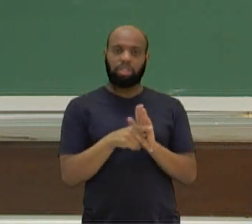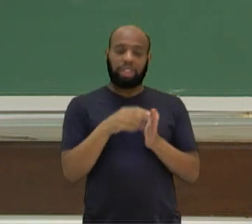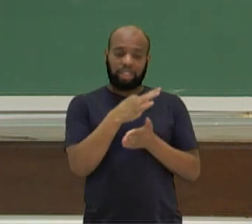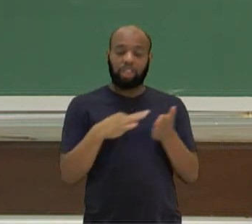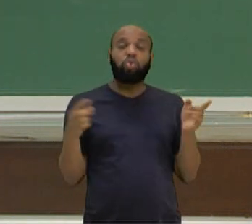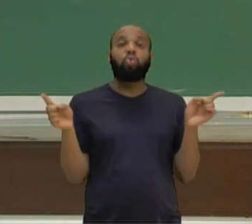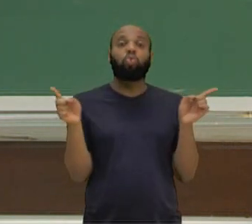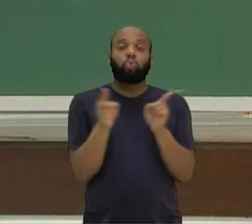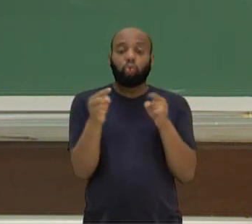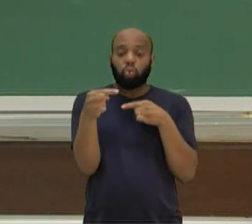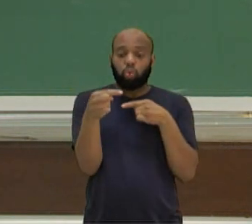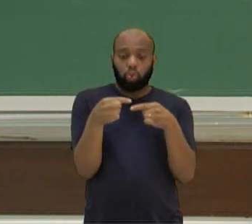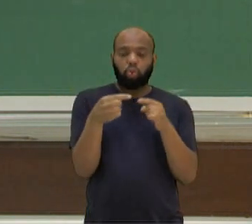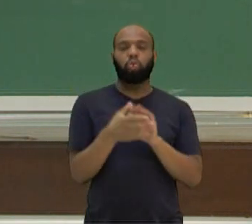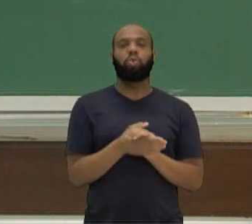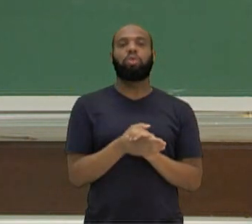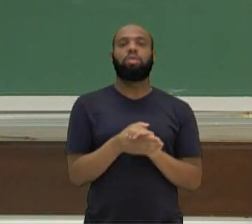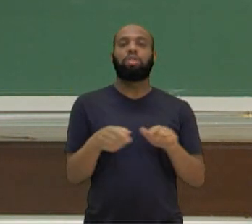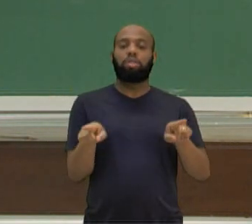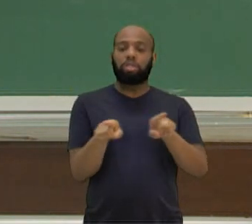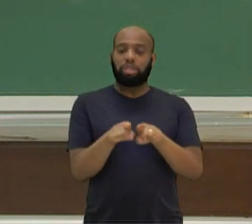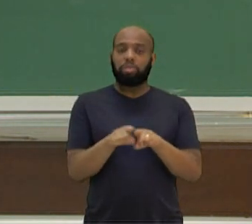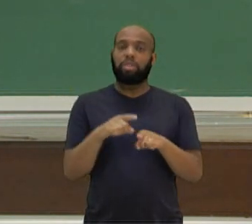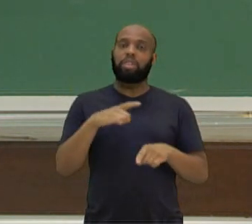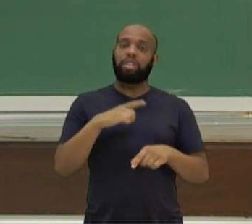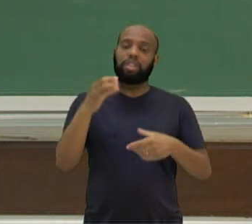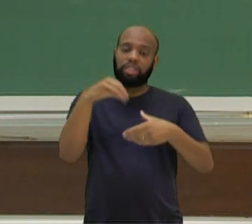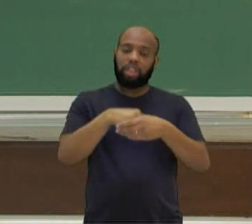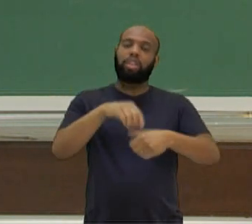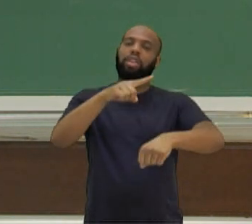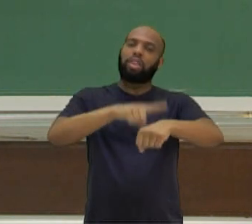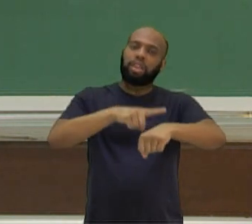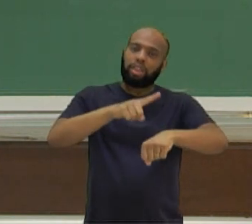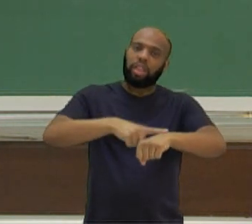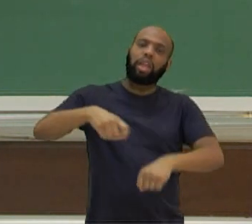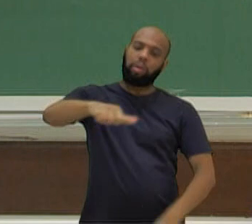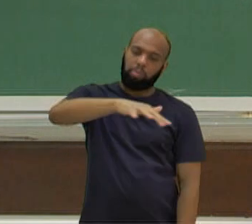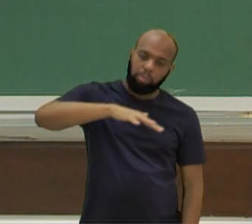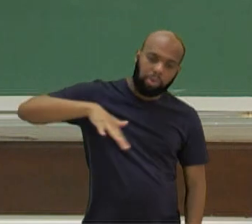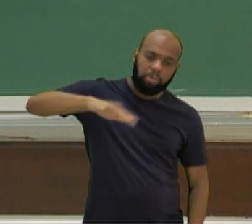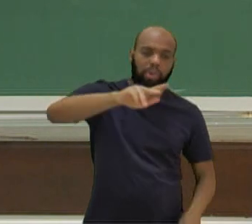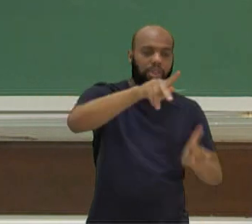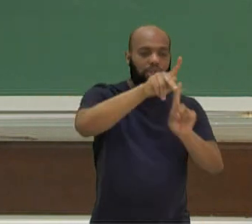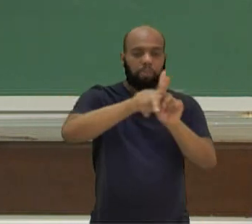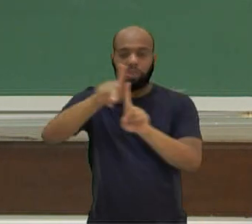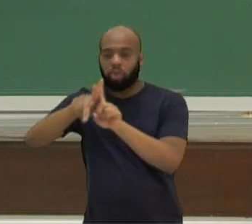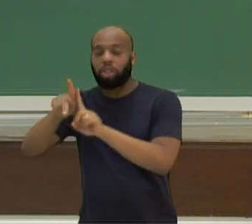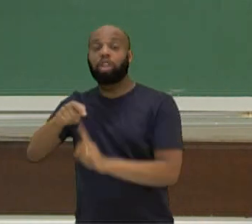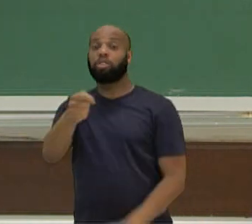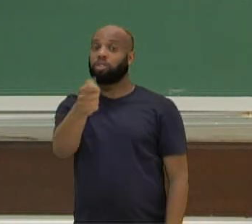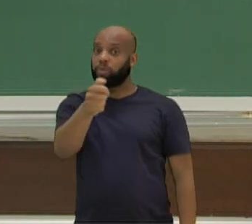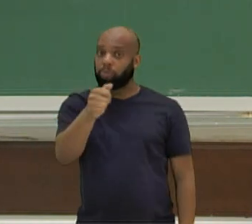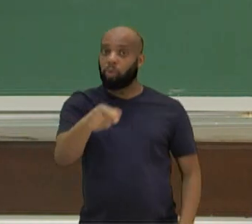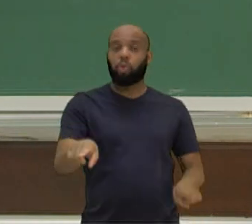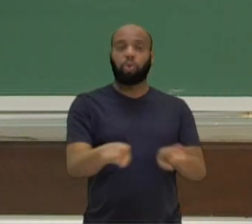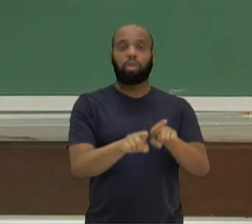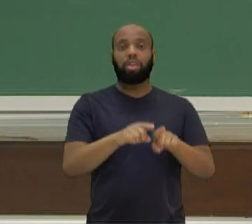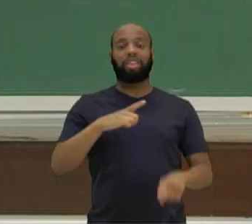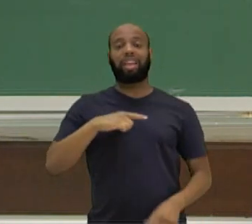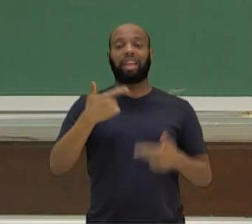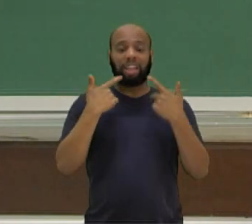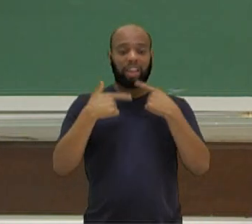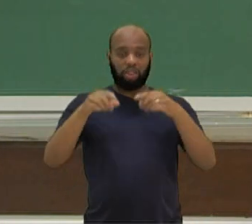curtas, com tempo, espaço e personagens reduzidos e predominância de linguagem